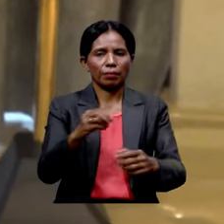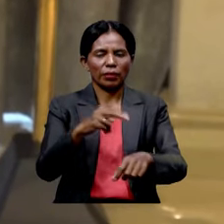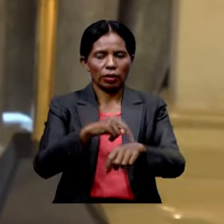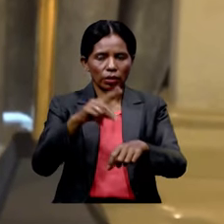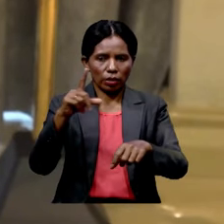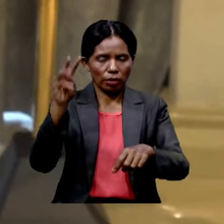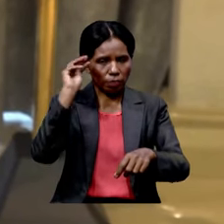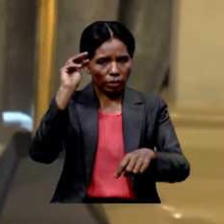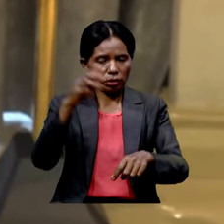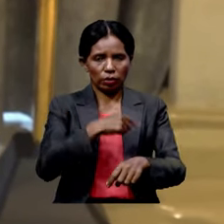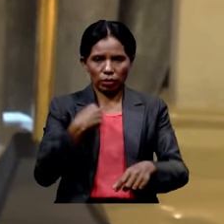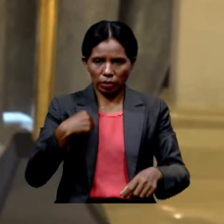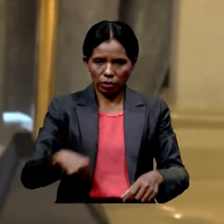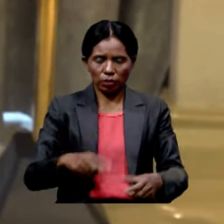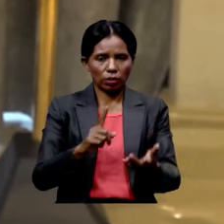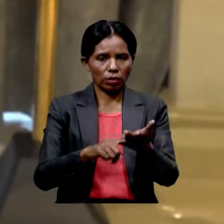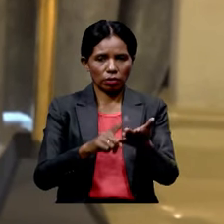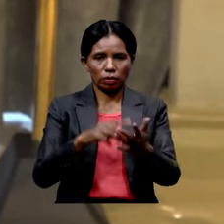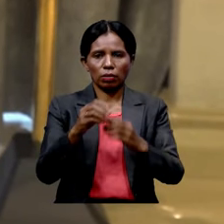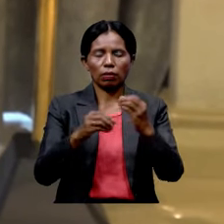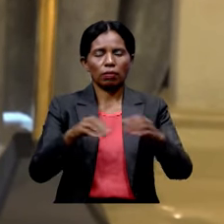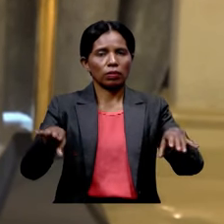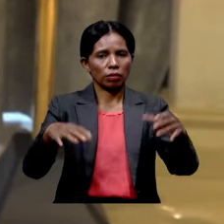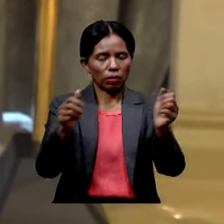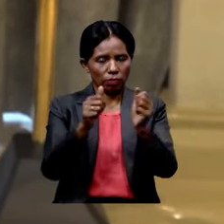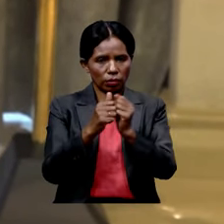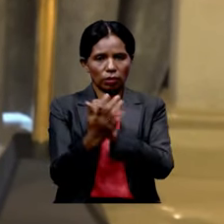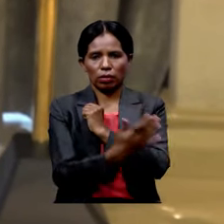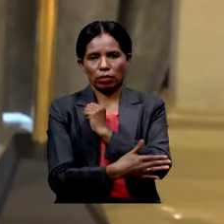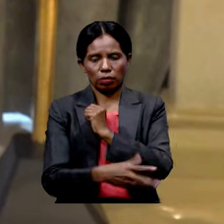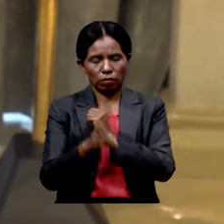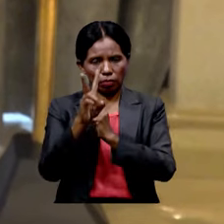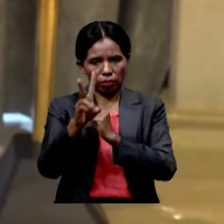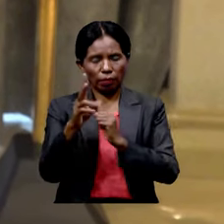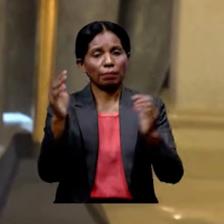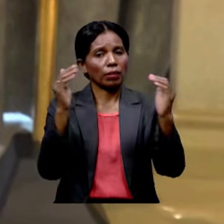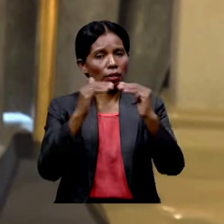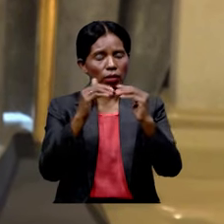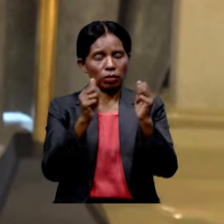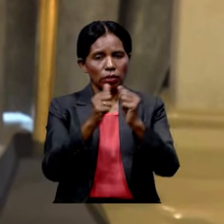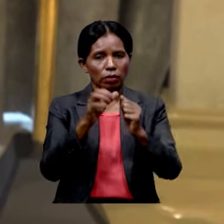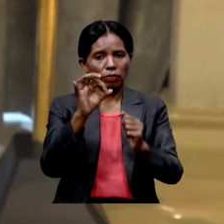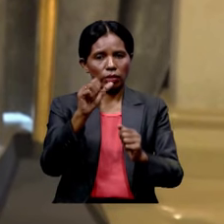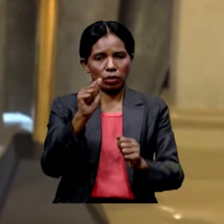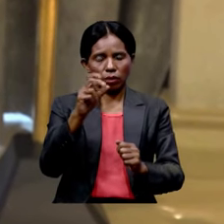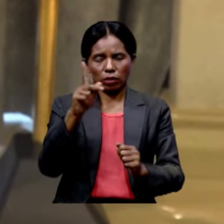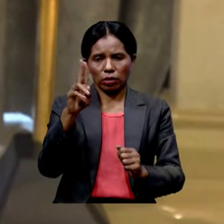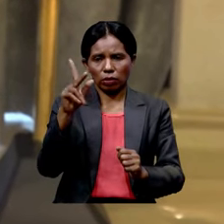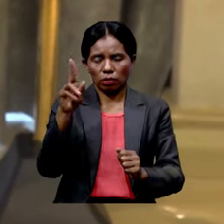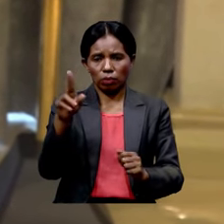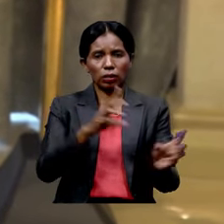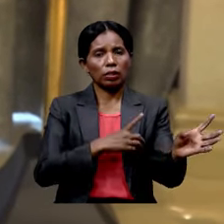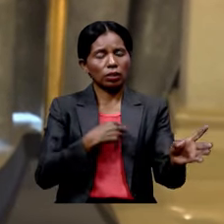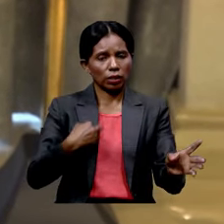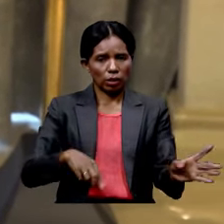Ministro Comércio China, onde discute com a cooperação bilateral entre Rairua. A foi no encontro, Francisco Albuadilai informa, sina pronto a tua